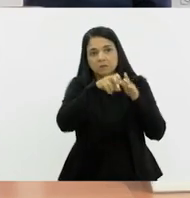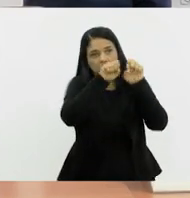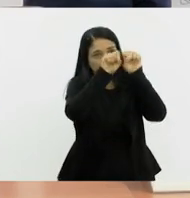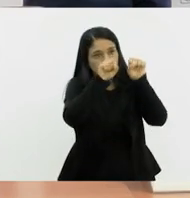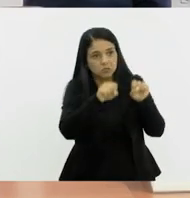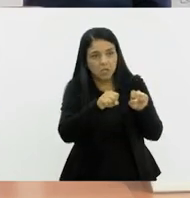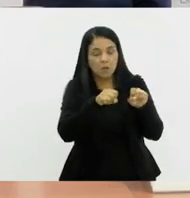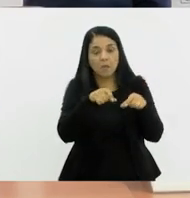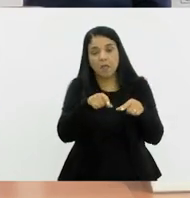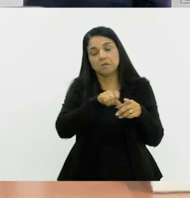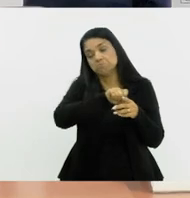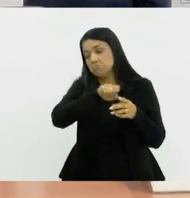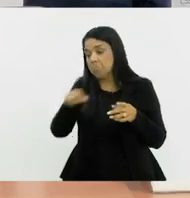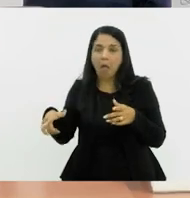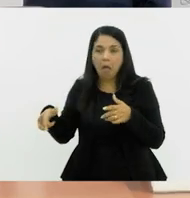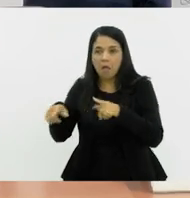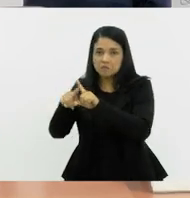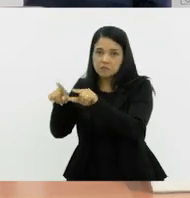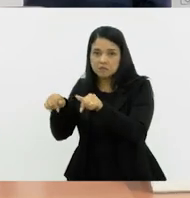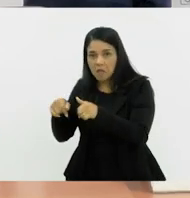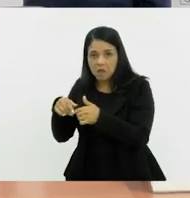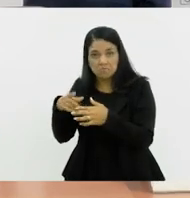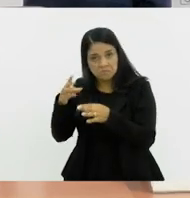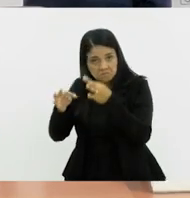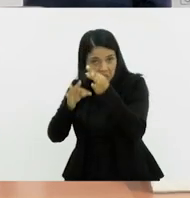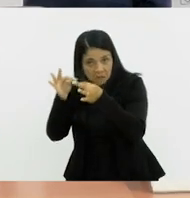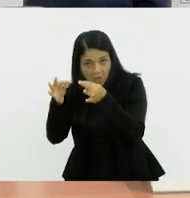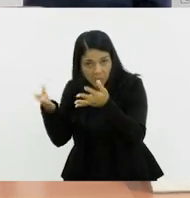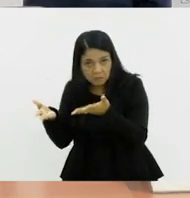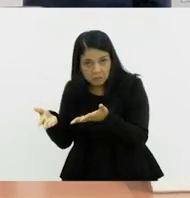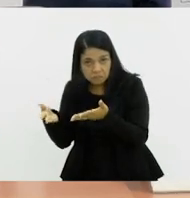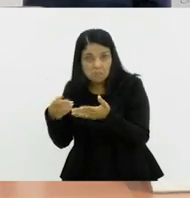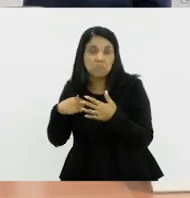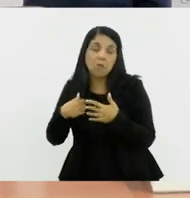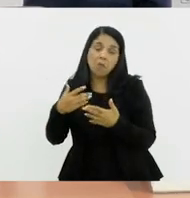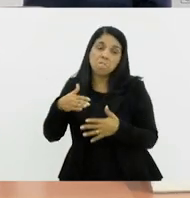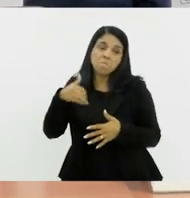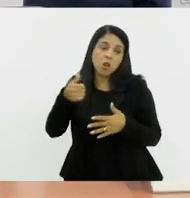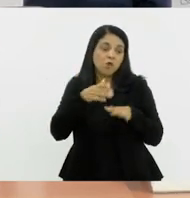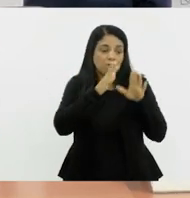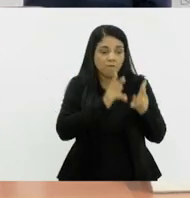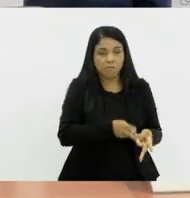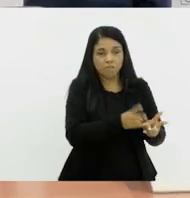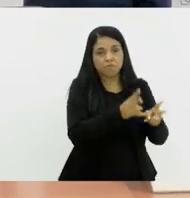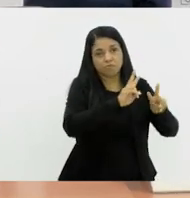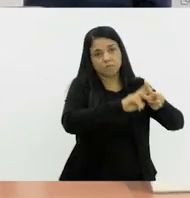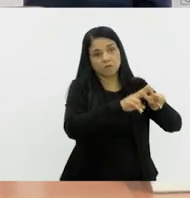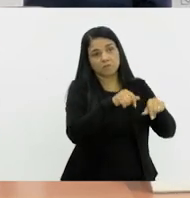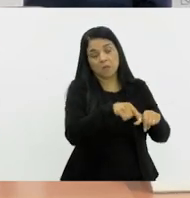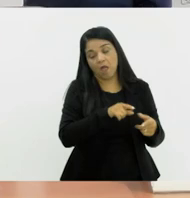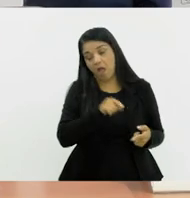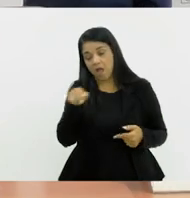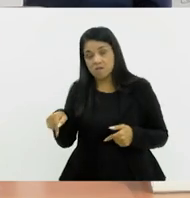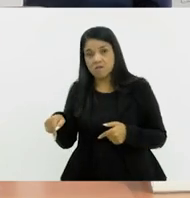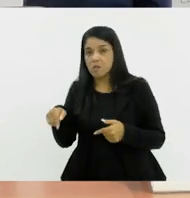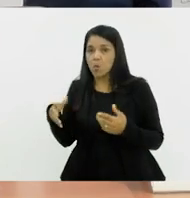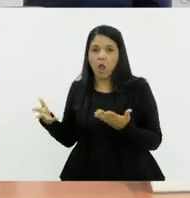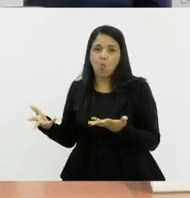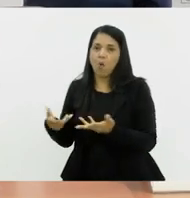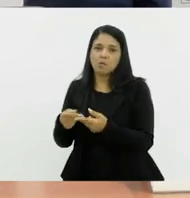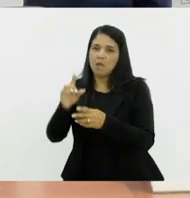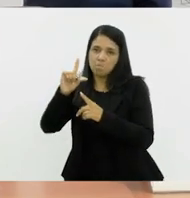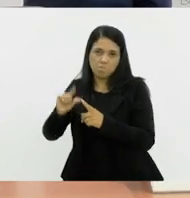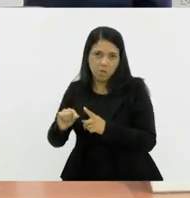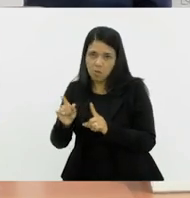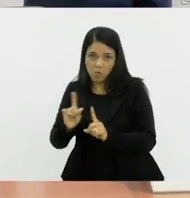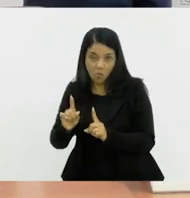ele chega à conclusão de que, bom, para me tratar, eu prefiro ficar lá, porque eu pioro quando eu venho aqui. Não pela baixa qualidade do serviço, mas